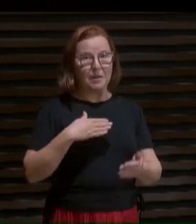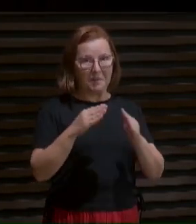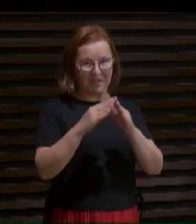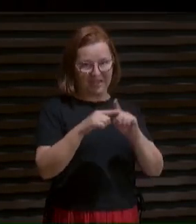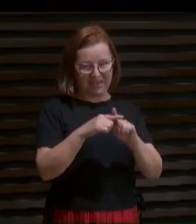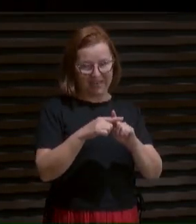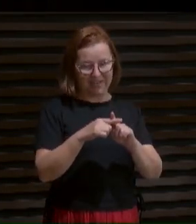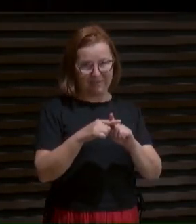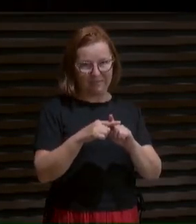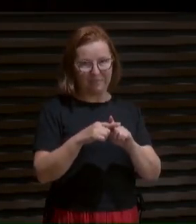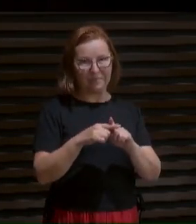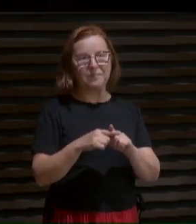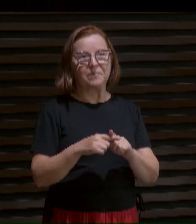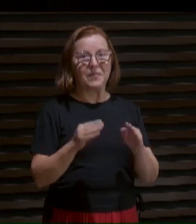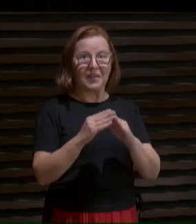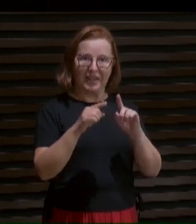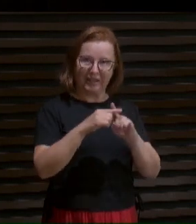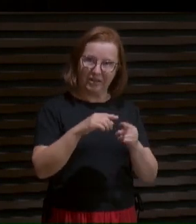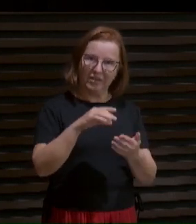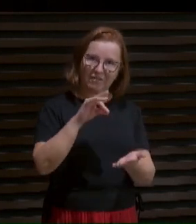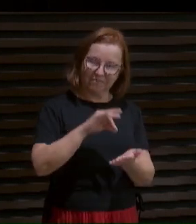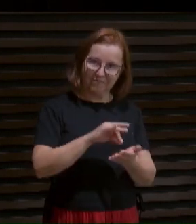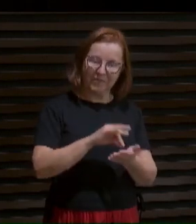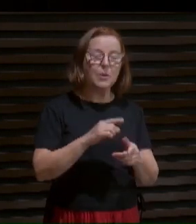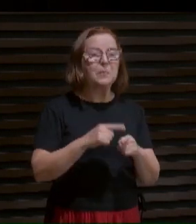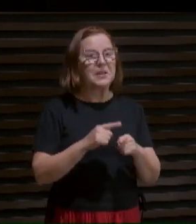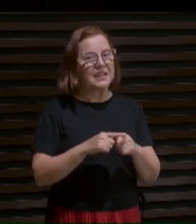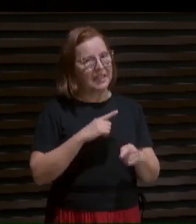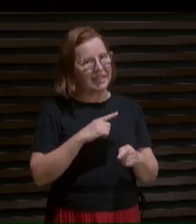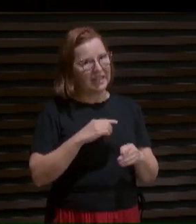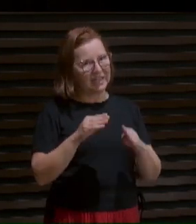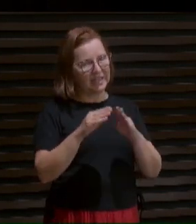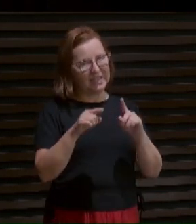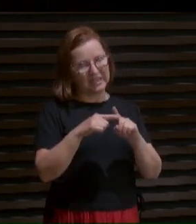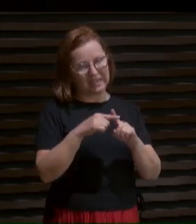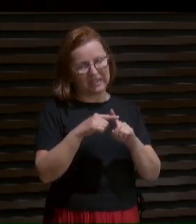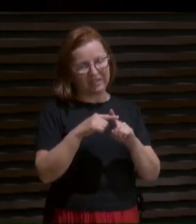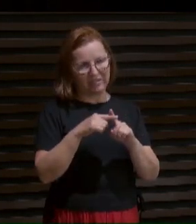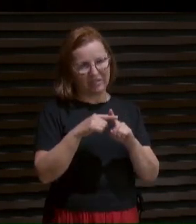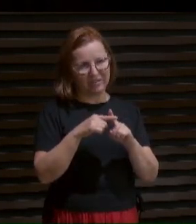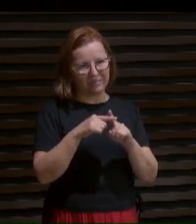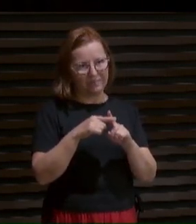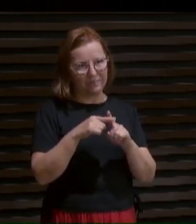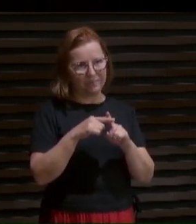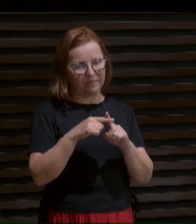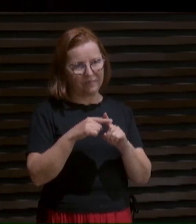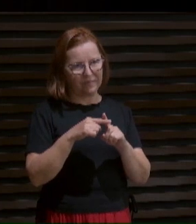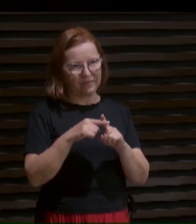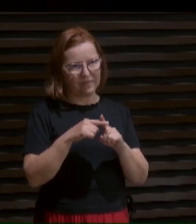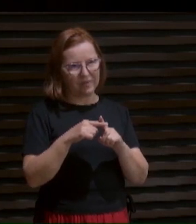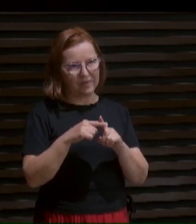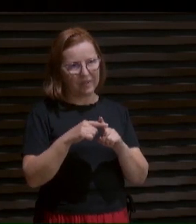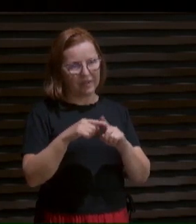porque tem a igreja que é formada por aqueles